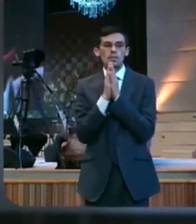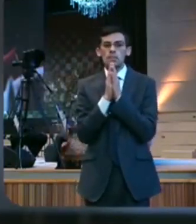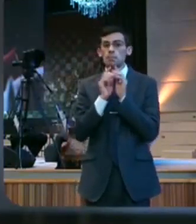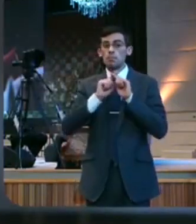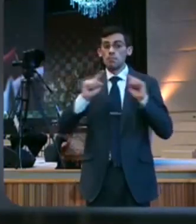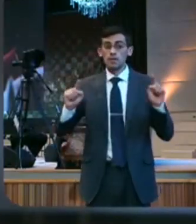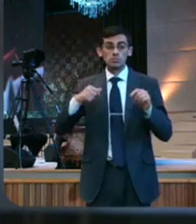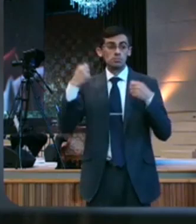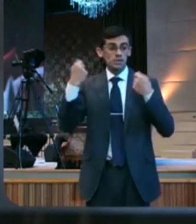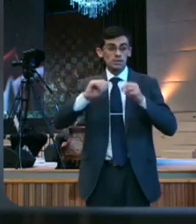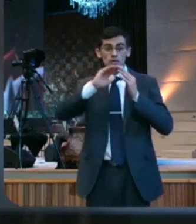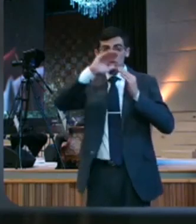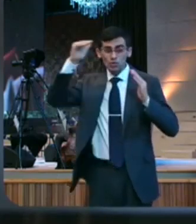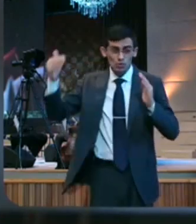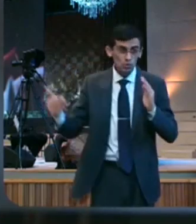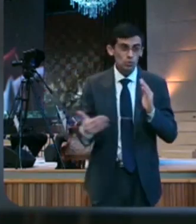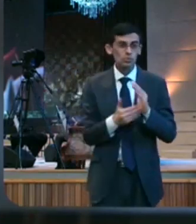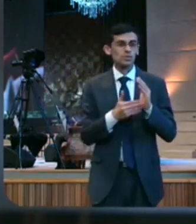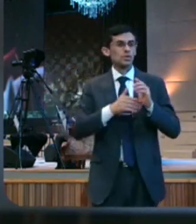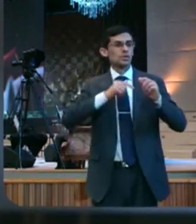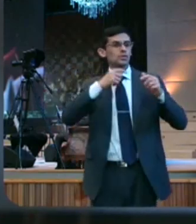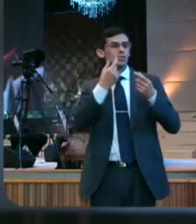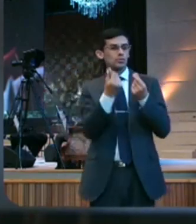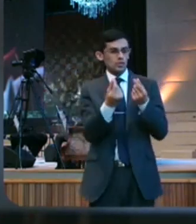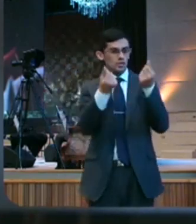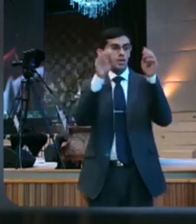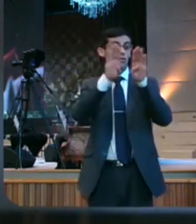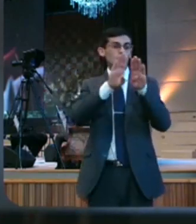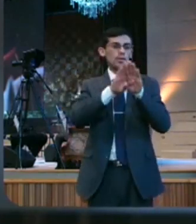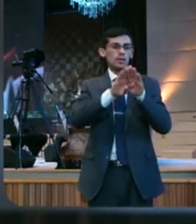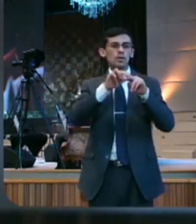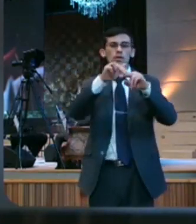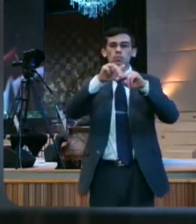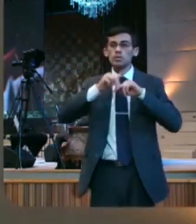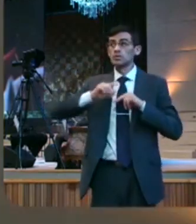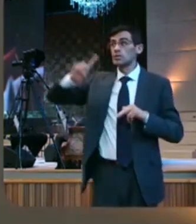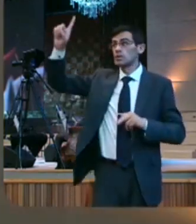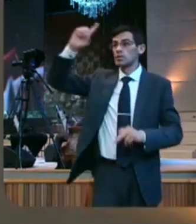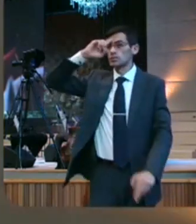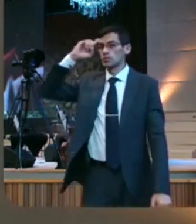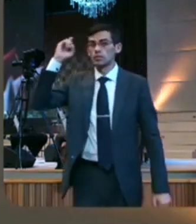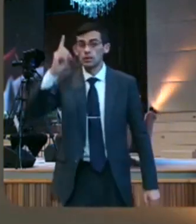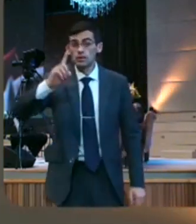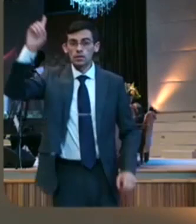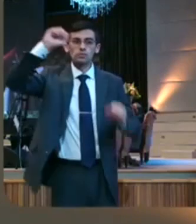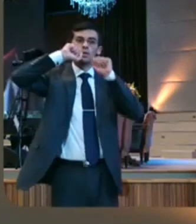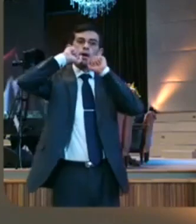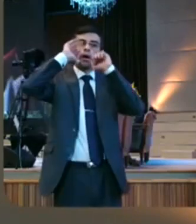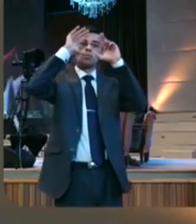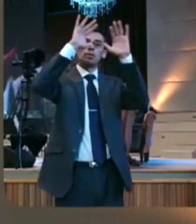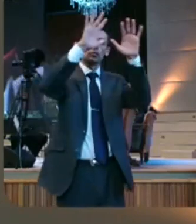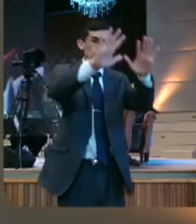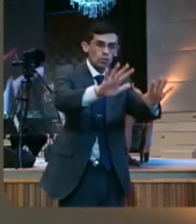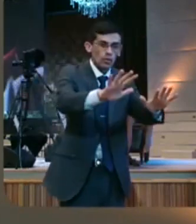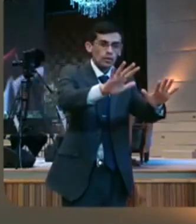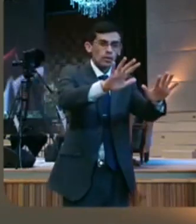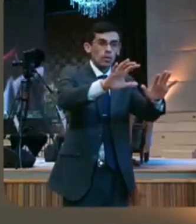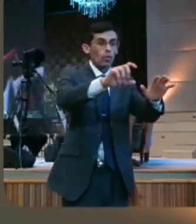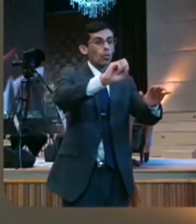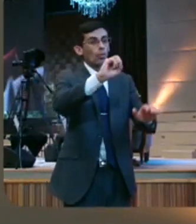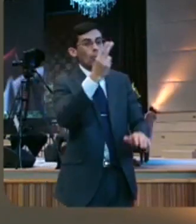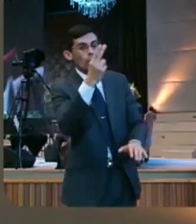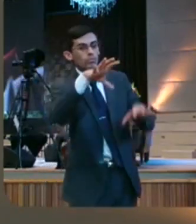áreas da vida, na área financeira também. E é por isso que Ele diz que Ele abençoa ou Ele retém a